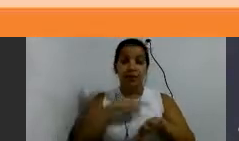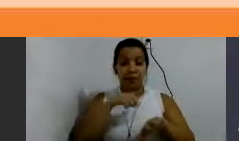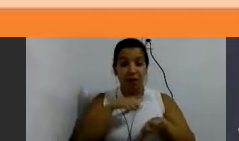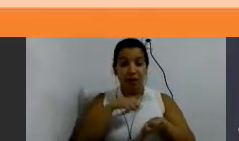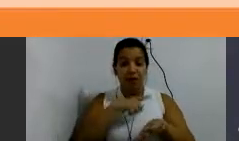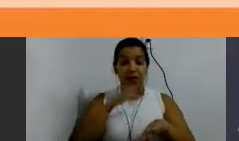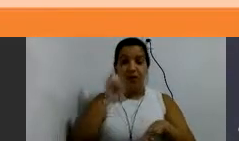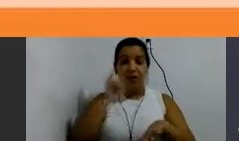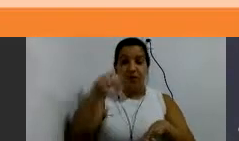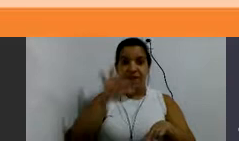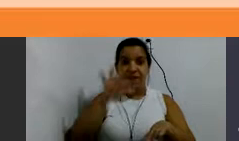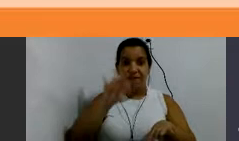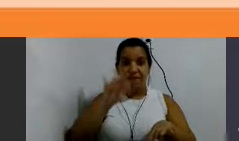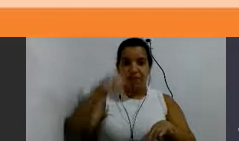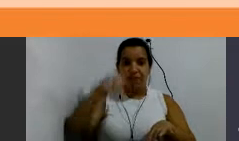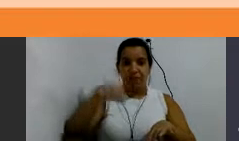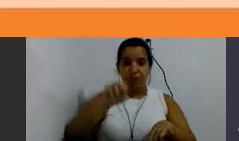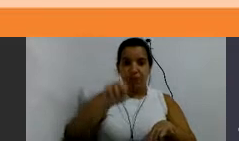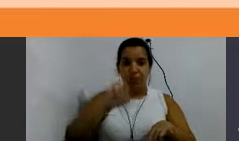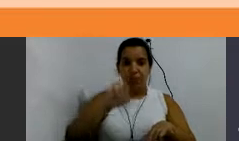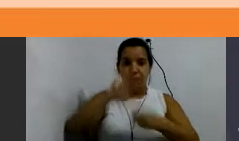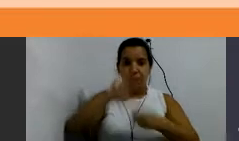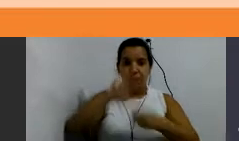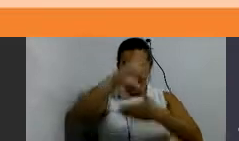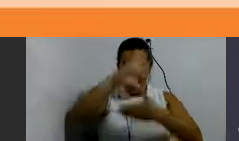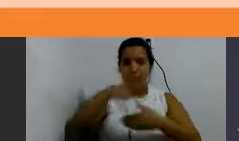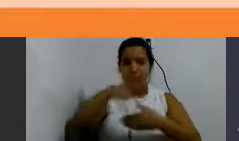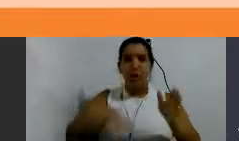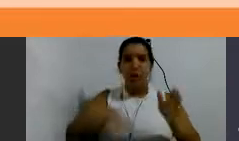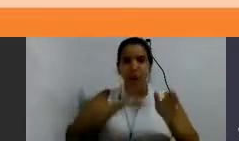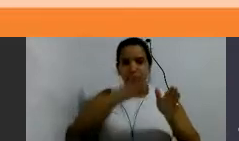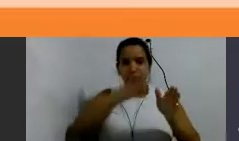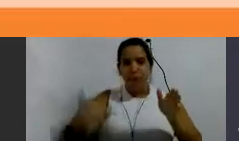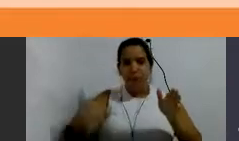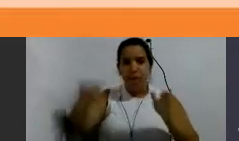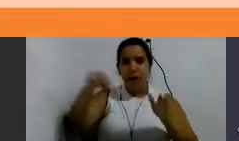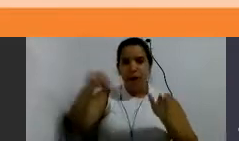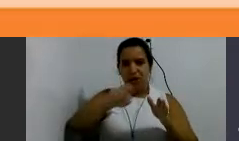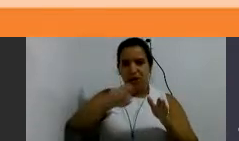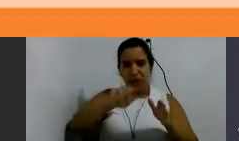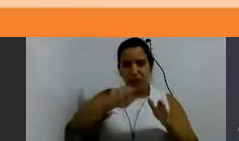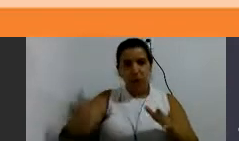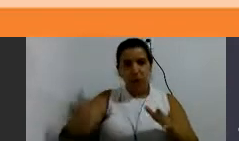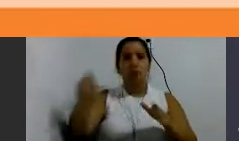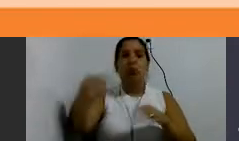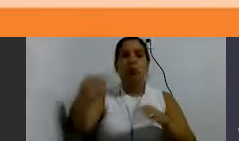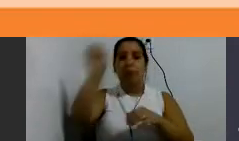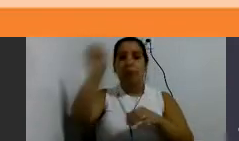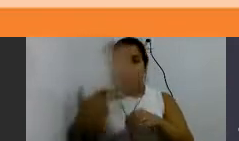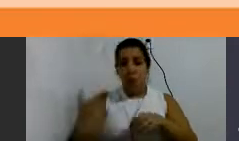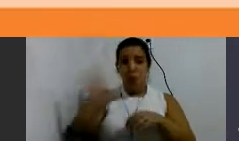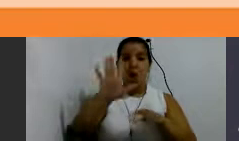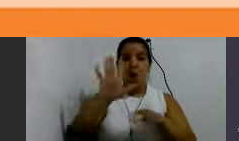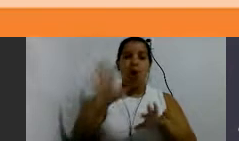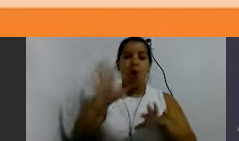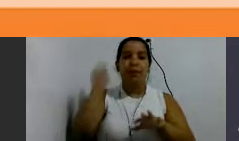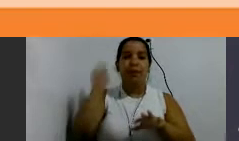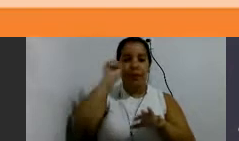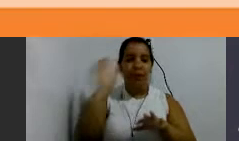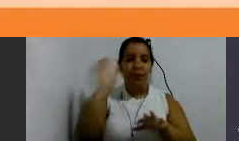é responsável por acometer as Américas, região do Mar Mediterrâneo, Europa, África e Índia. Então, antigamente, a